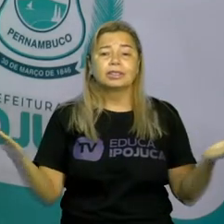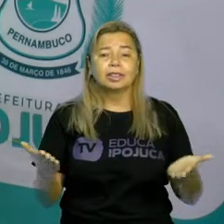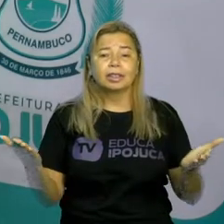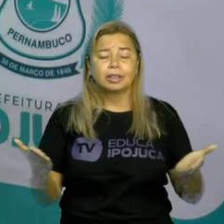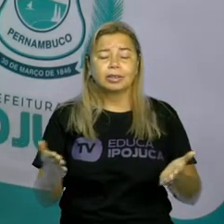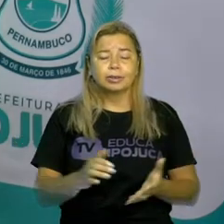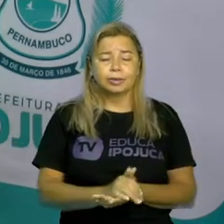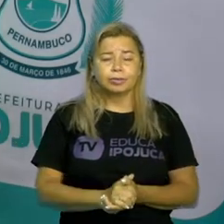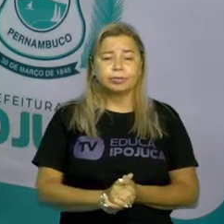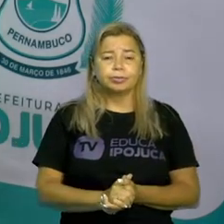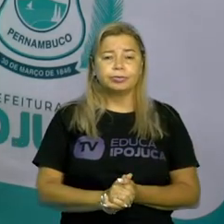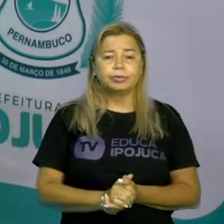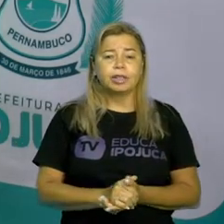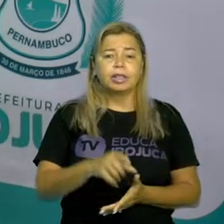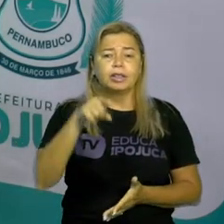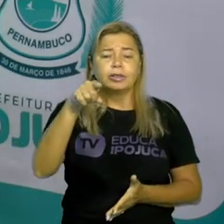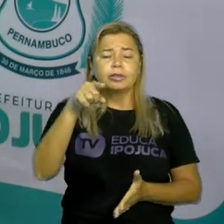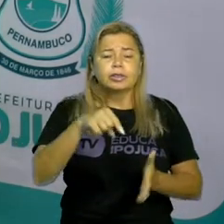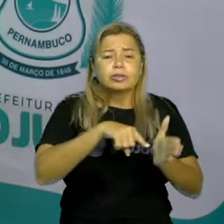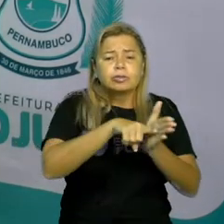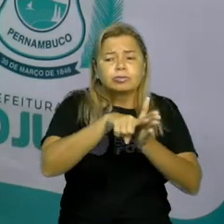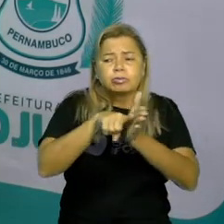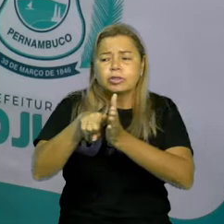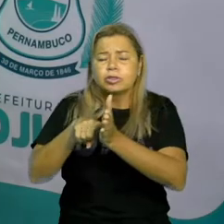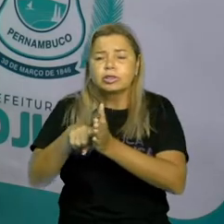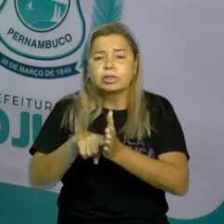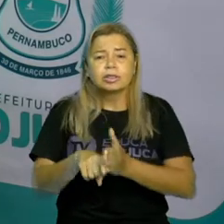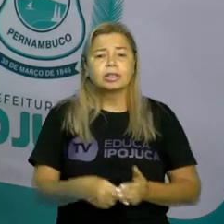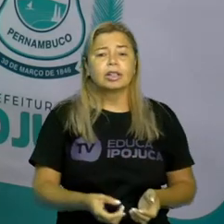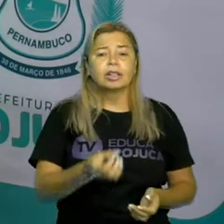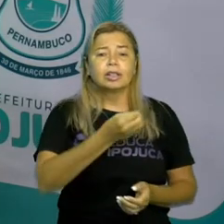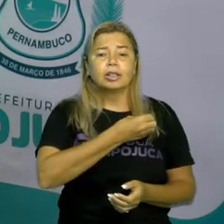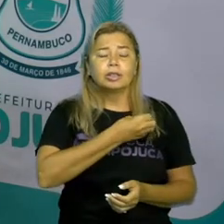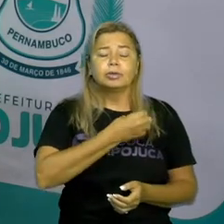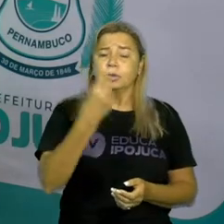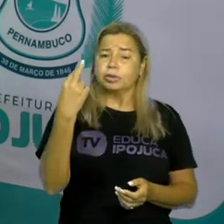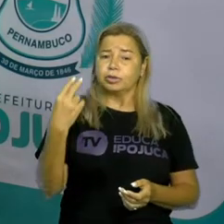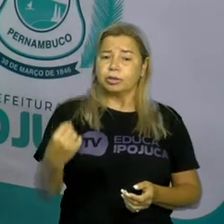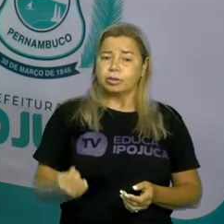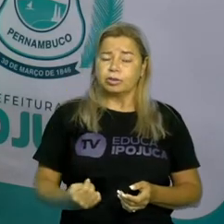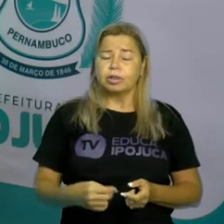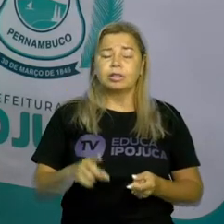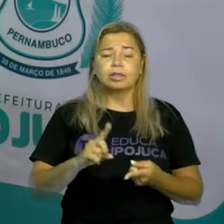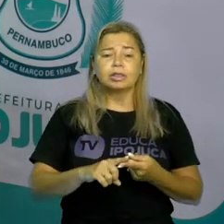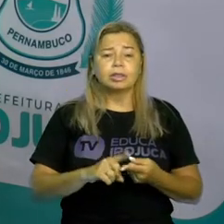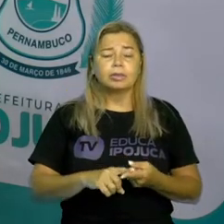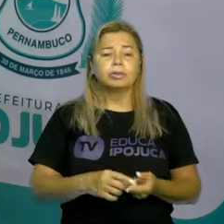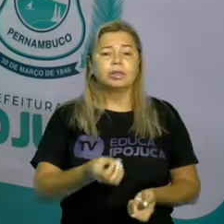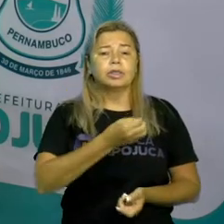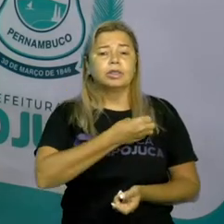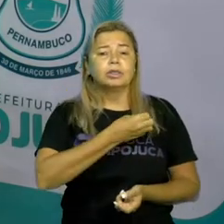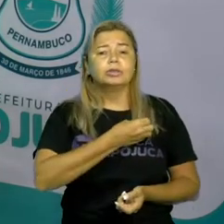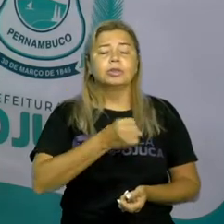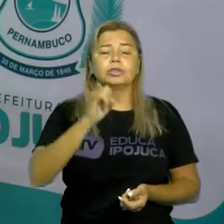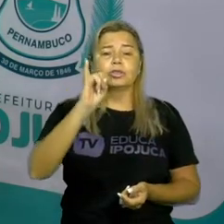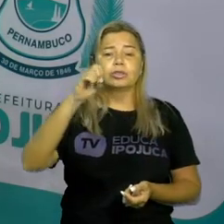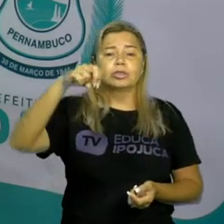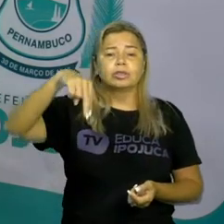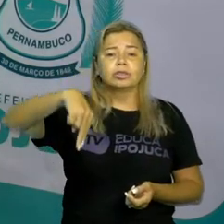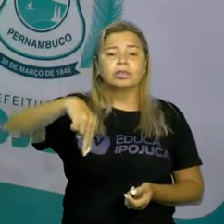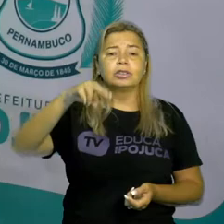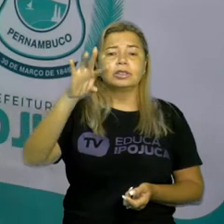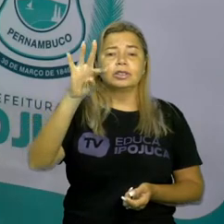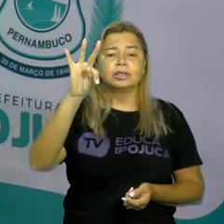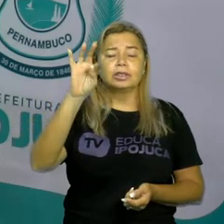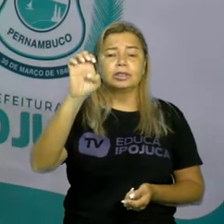que vocês pesquise sobre números naturais e números inteiros ao anterior se a colocou para vocês o